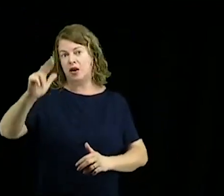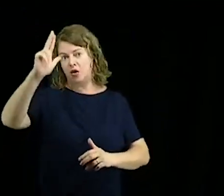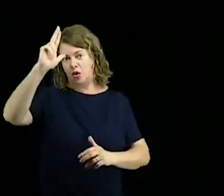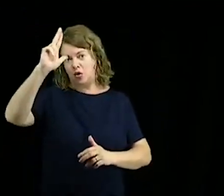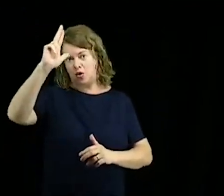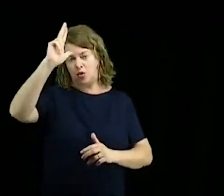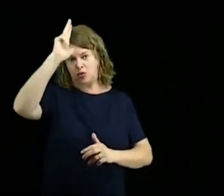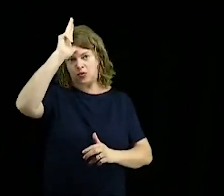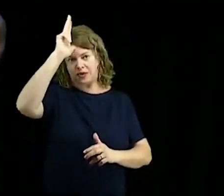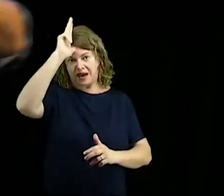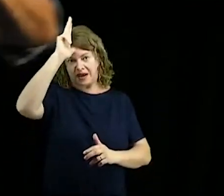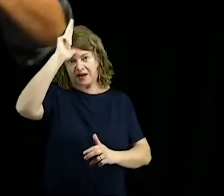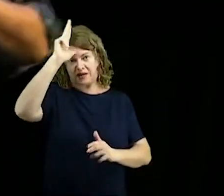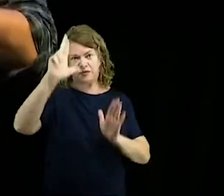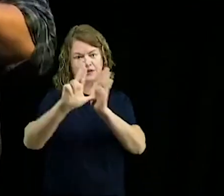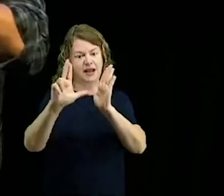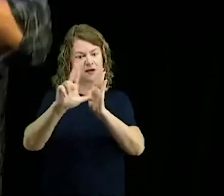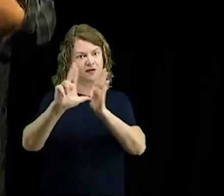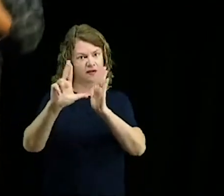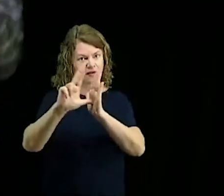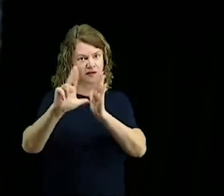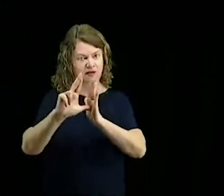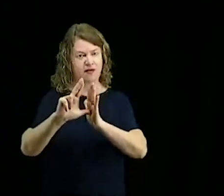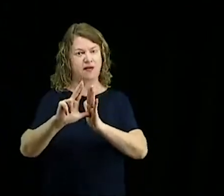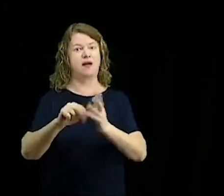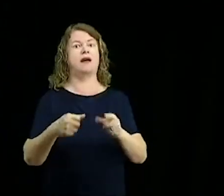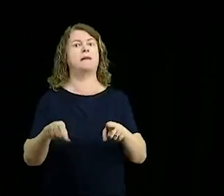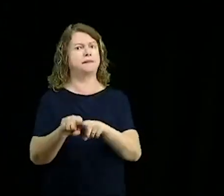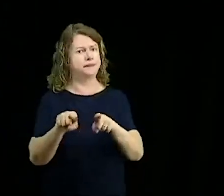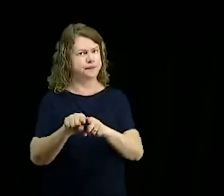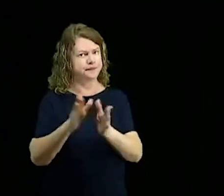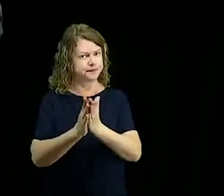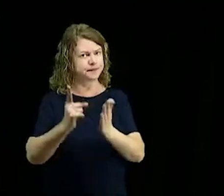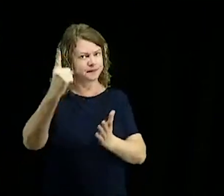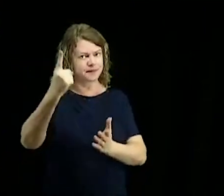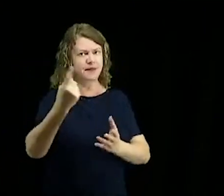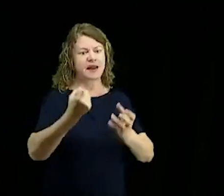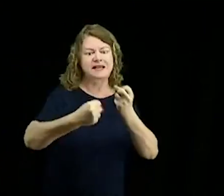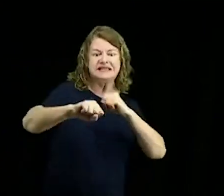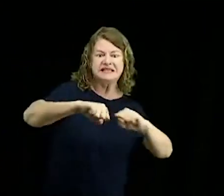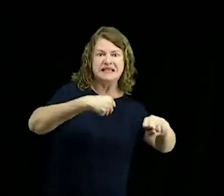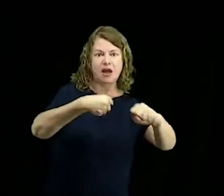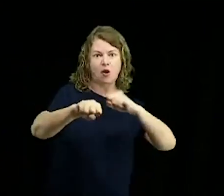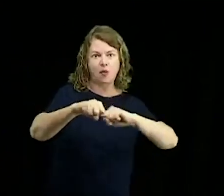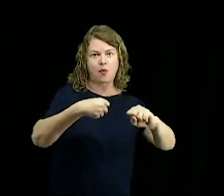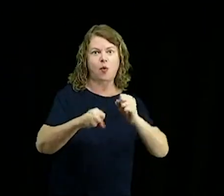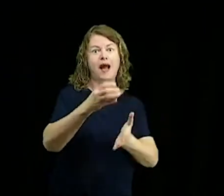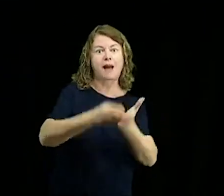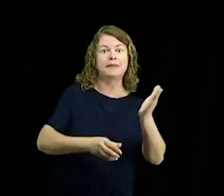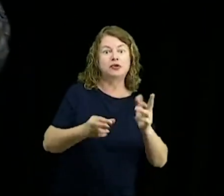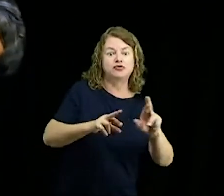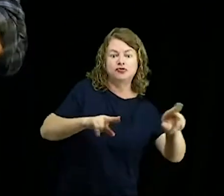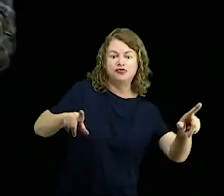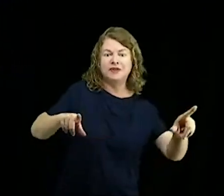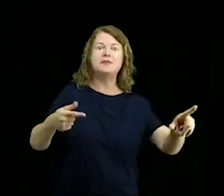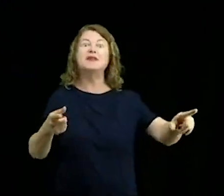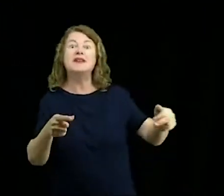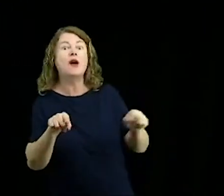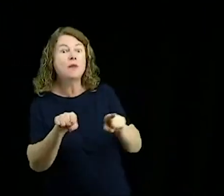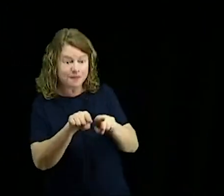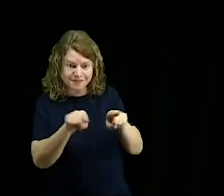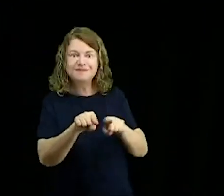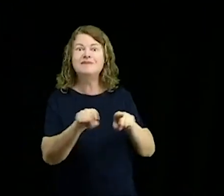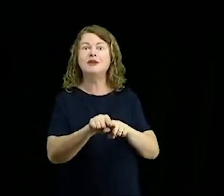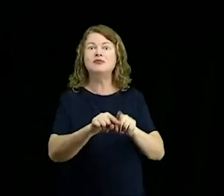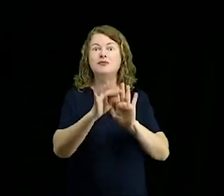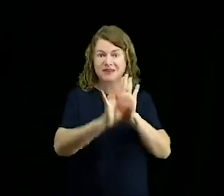Bíblia. Os salmos, nesse livro de salmos, ele é um pouco desorganizado, mas são os mesmos 150 salmos, seja